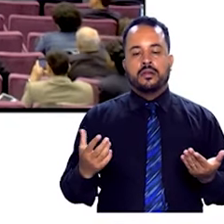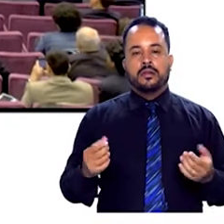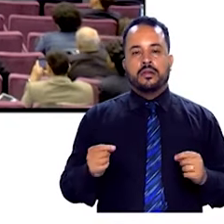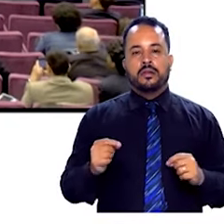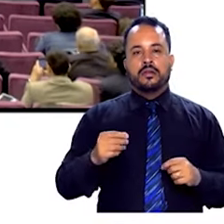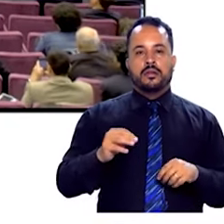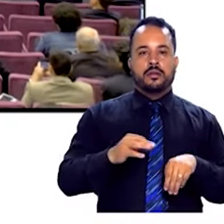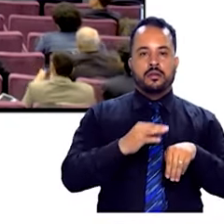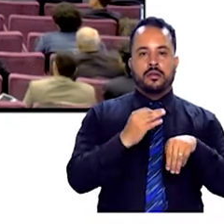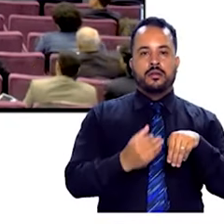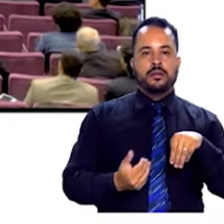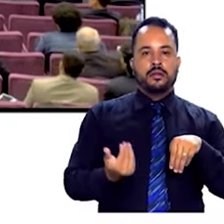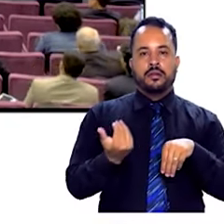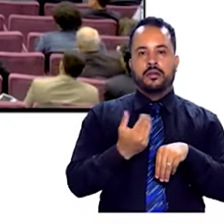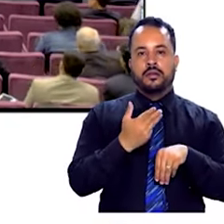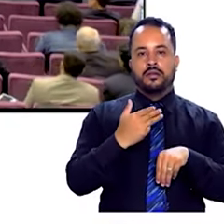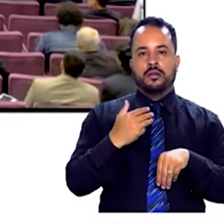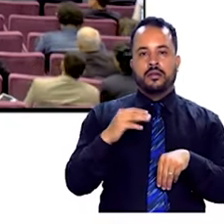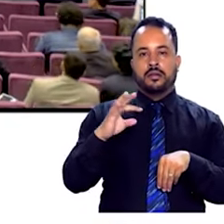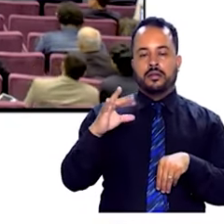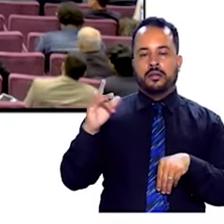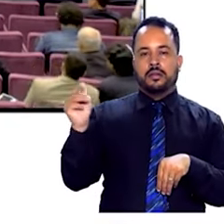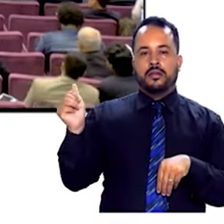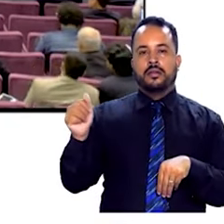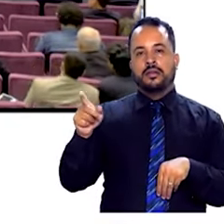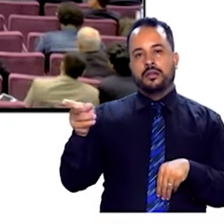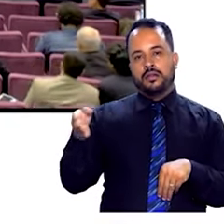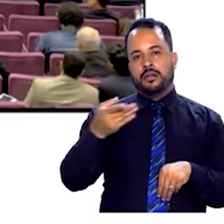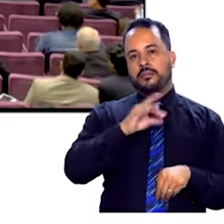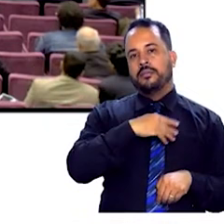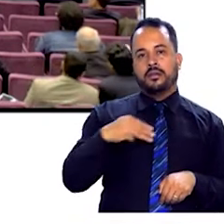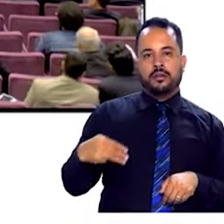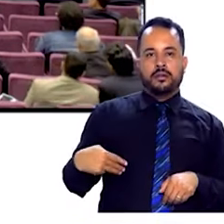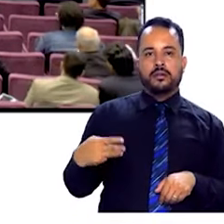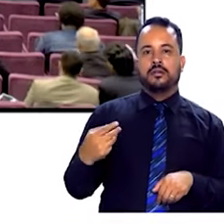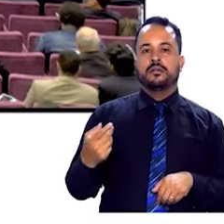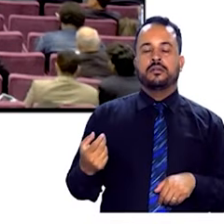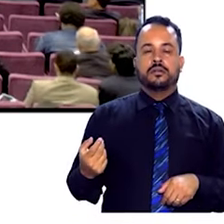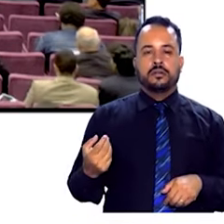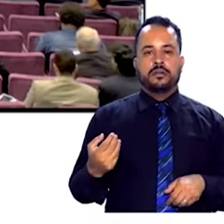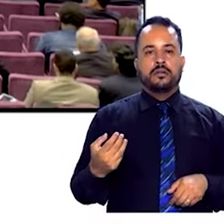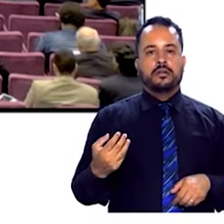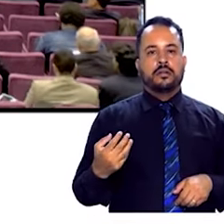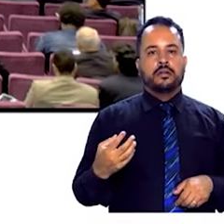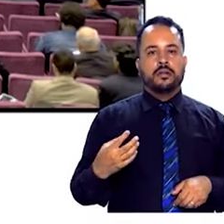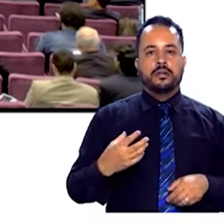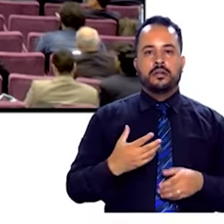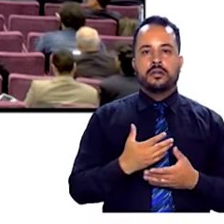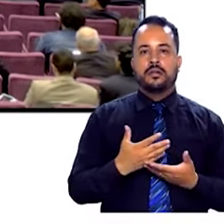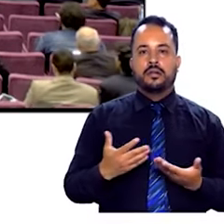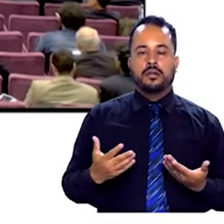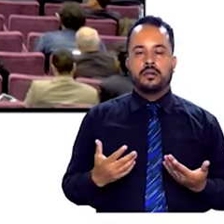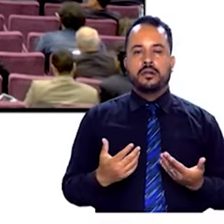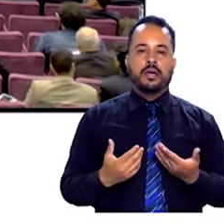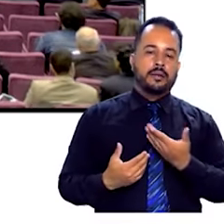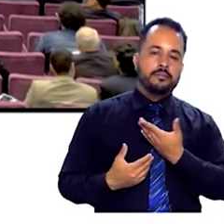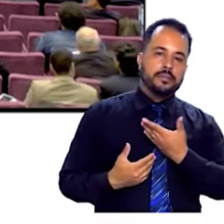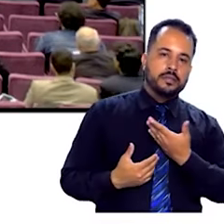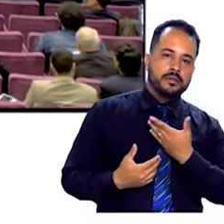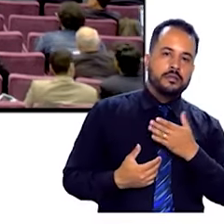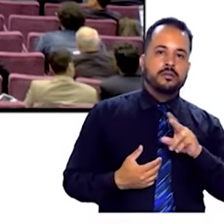Rogério ao Federico e ao colega eh O querido amigo professor e